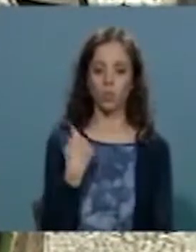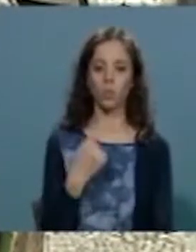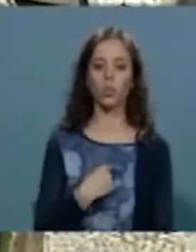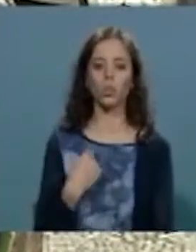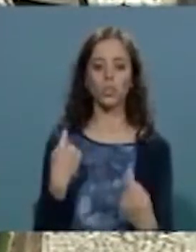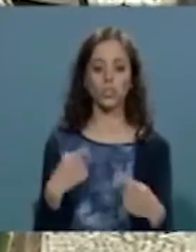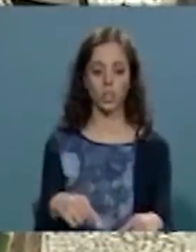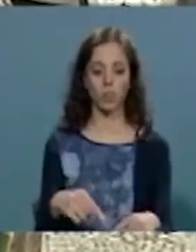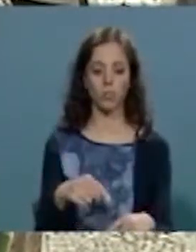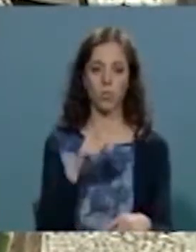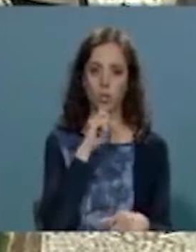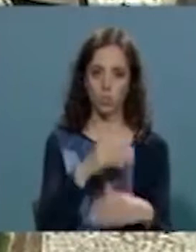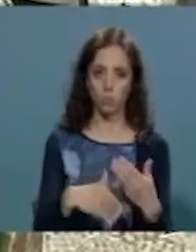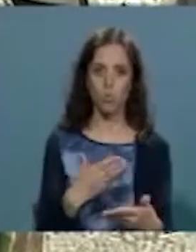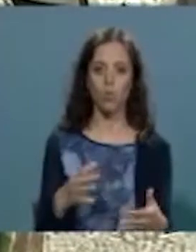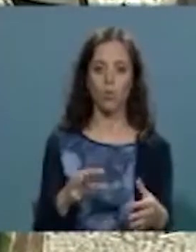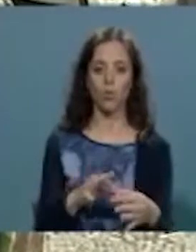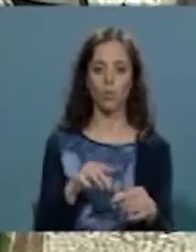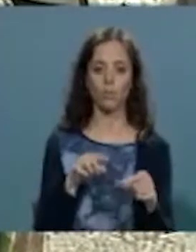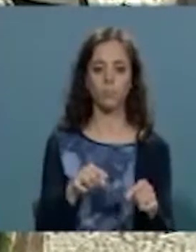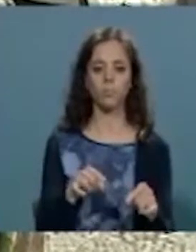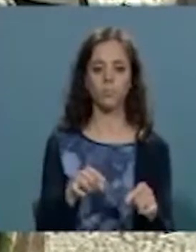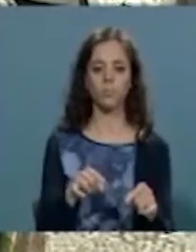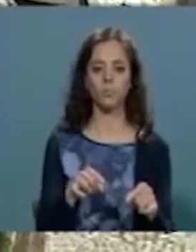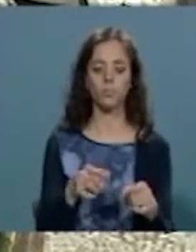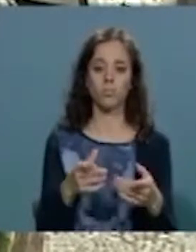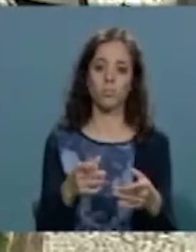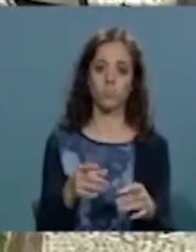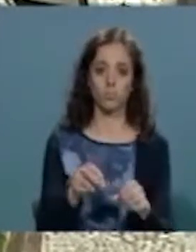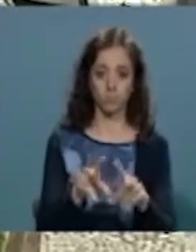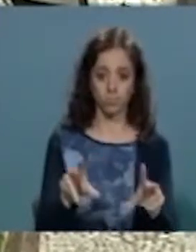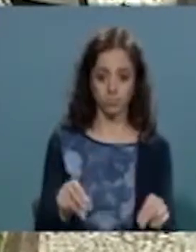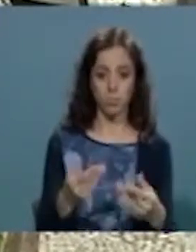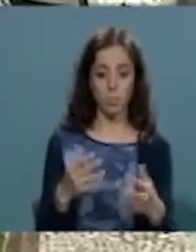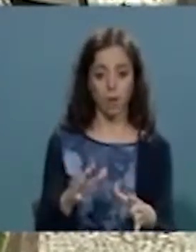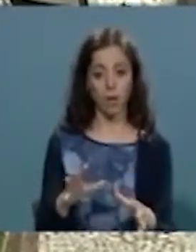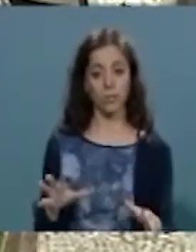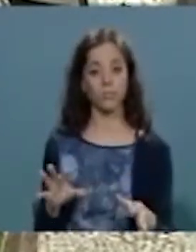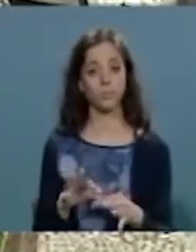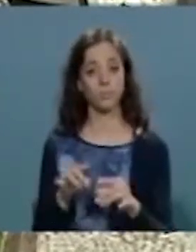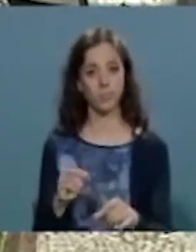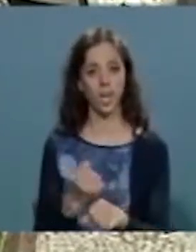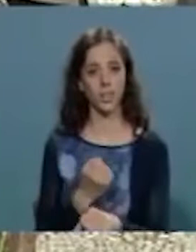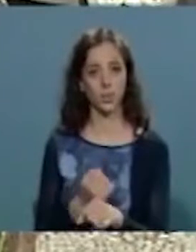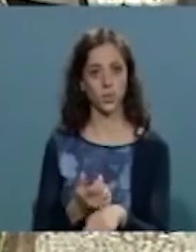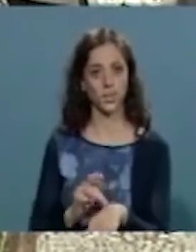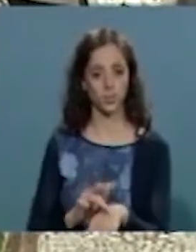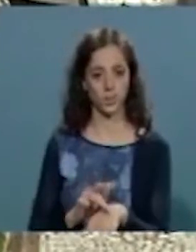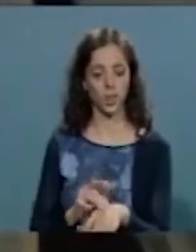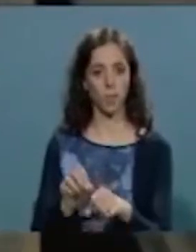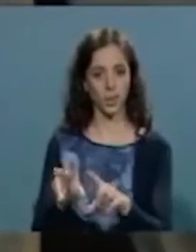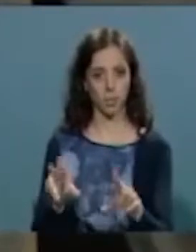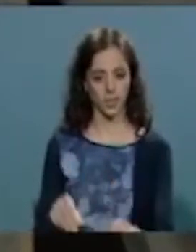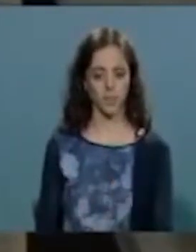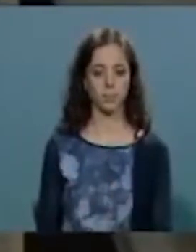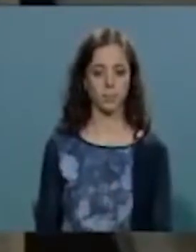nós temos para poder perceber e essa aplicação mexe mais provavelmente ações de sensibilização para a